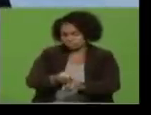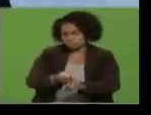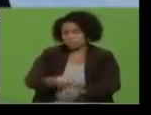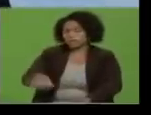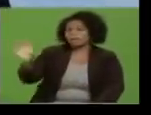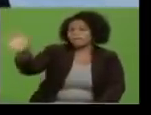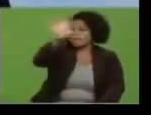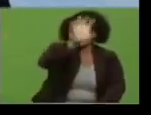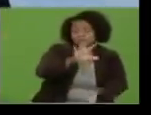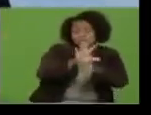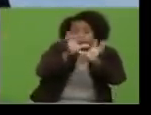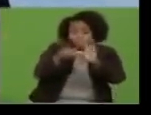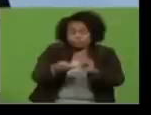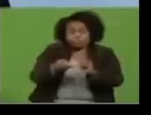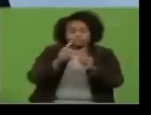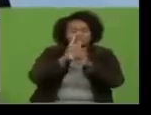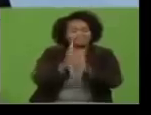mesmo percurso sinuoso.